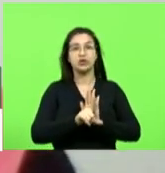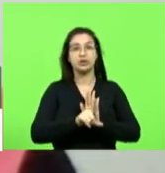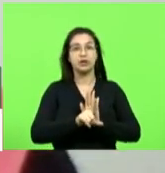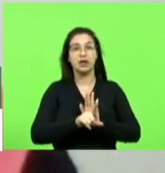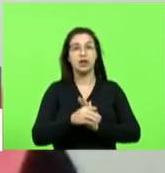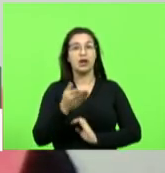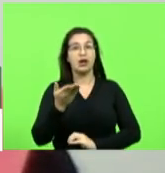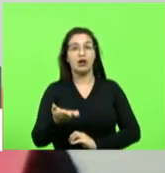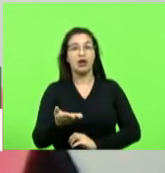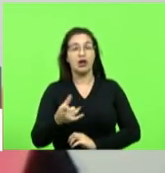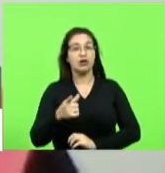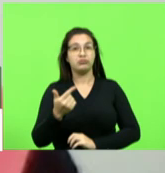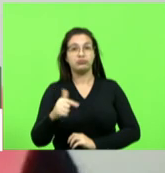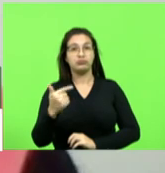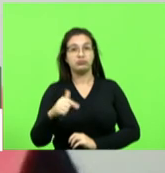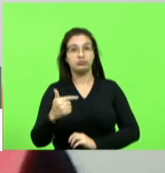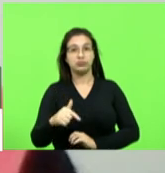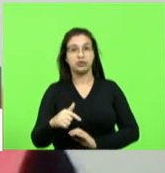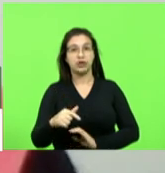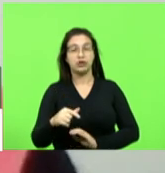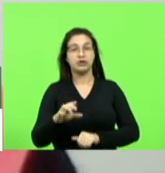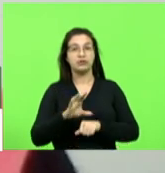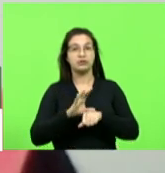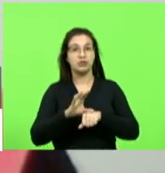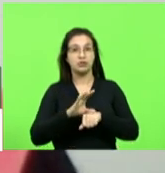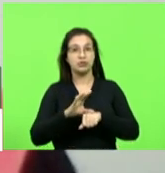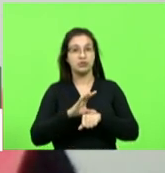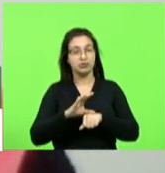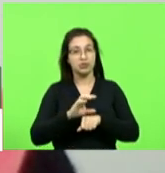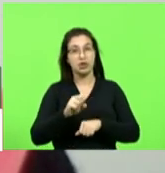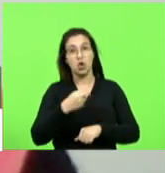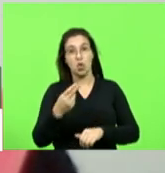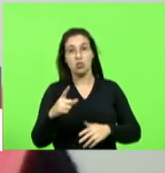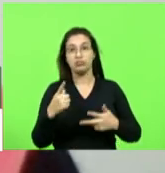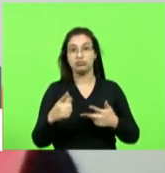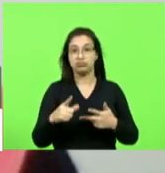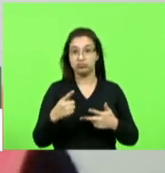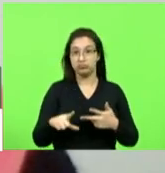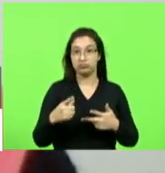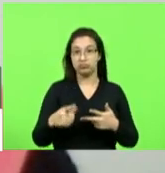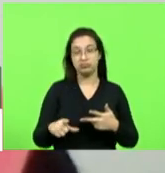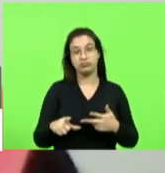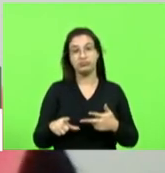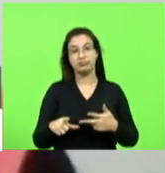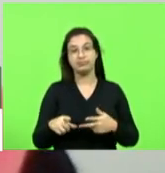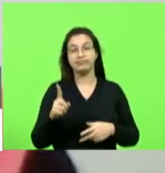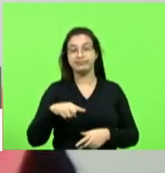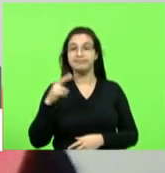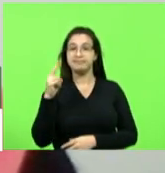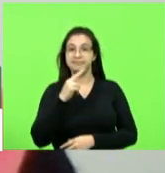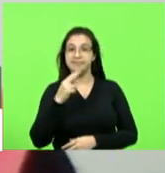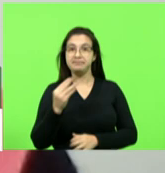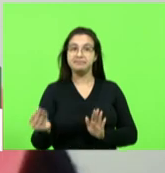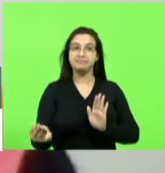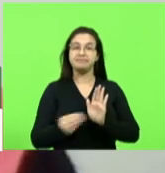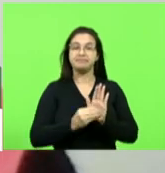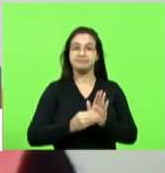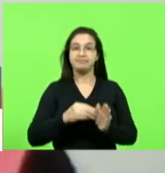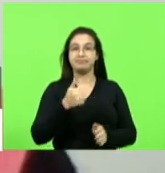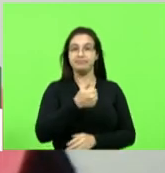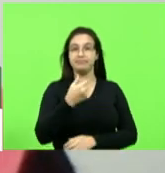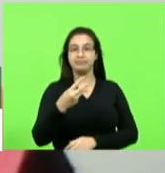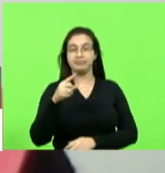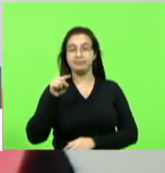padece de vício de constitucionalidade ou de legalidade, sendo urgente a implementação da Lei